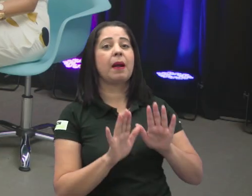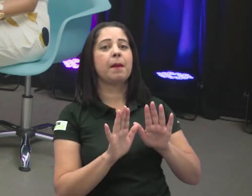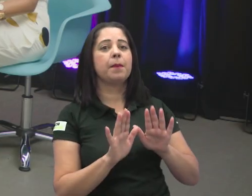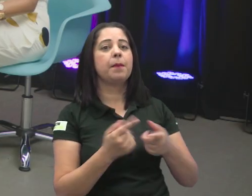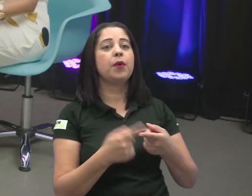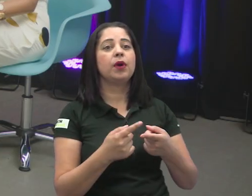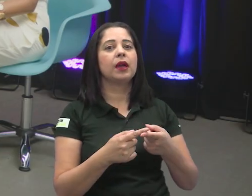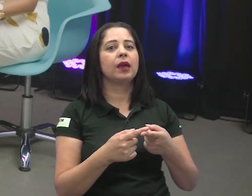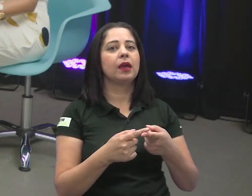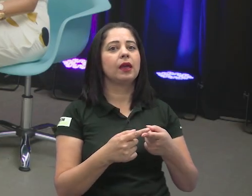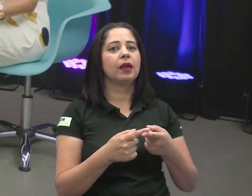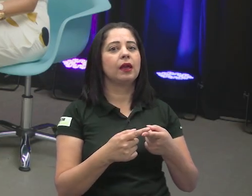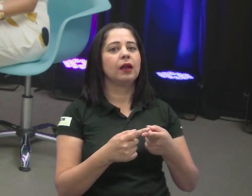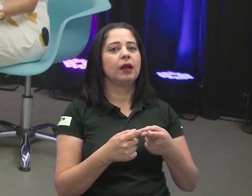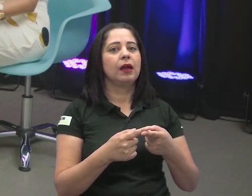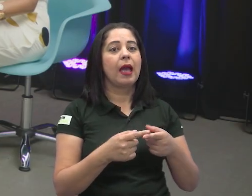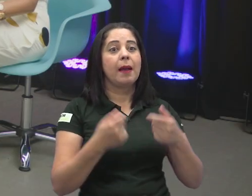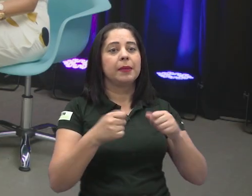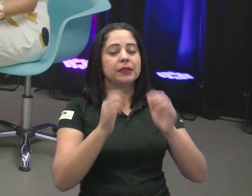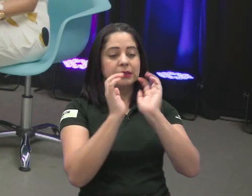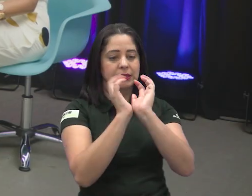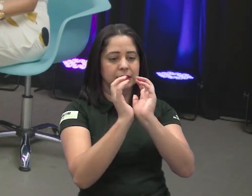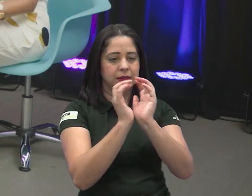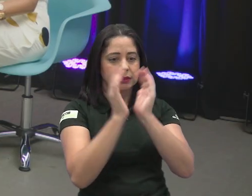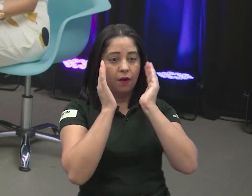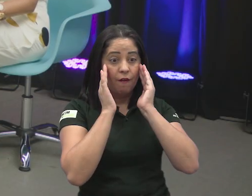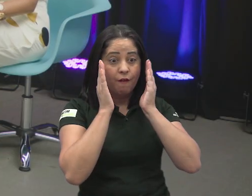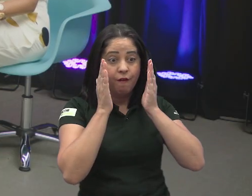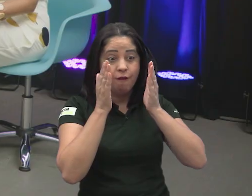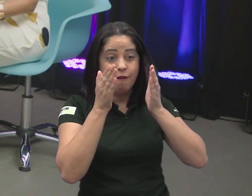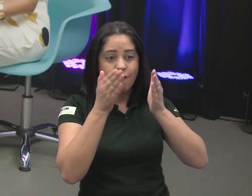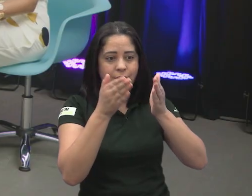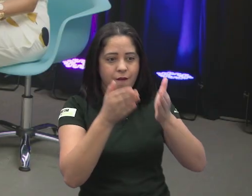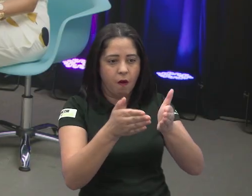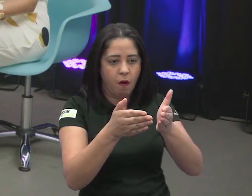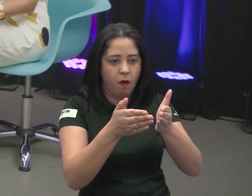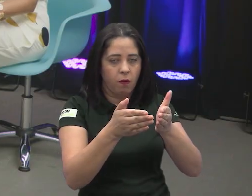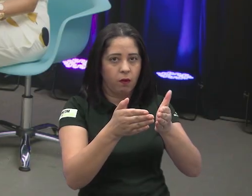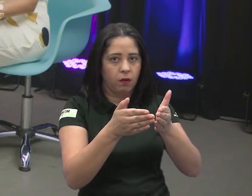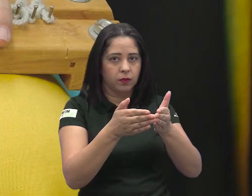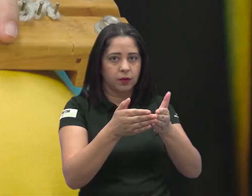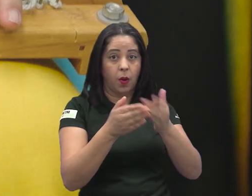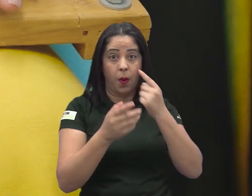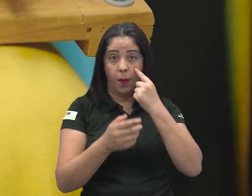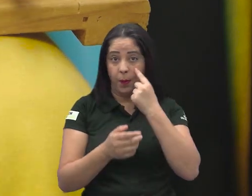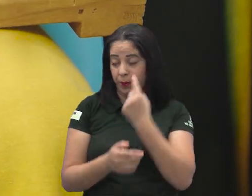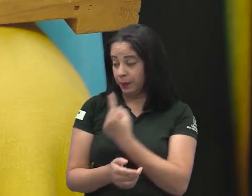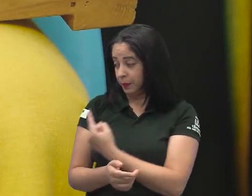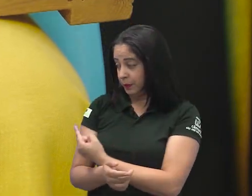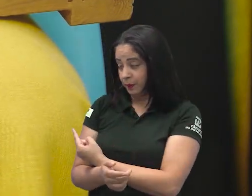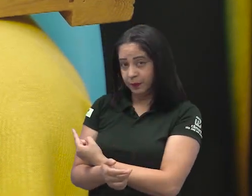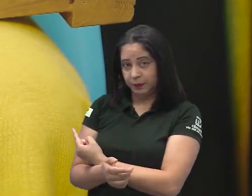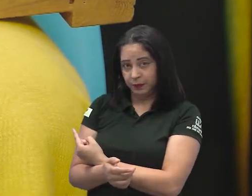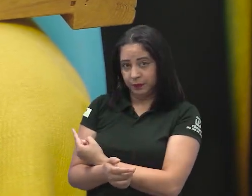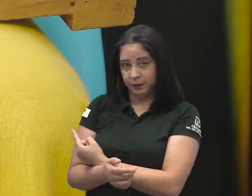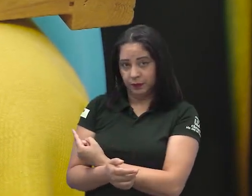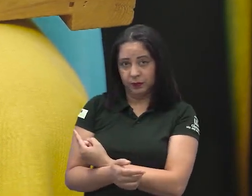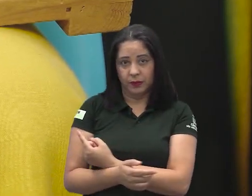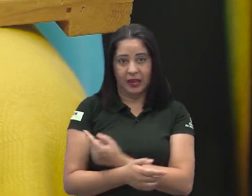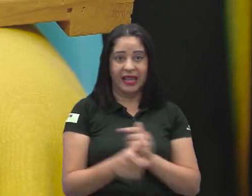muito com o cérebro das pessoas, porque ele tem, tanto nós trabalhamos